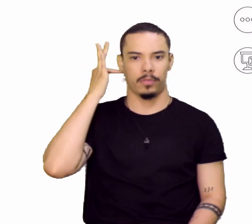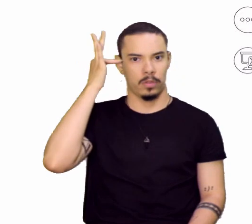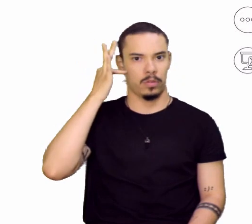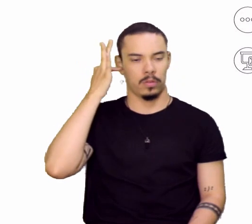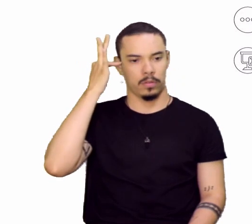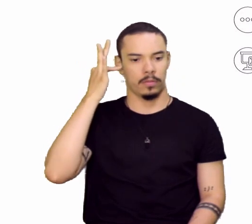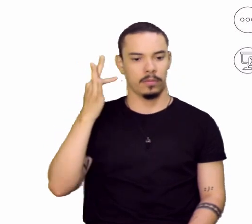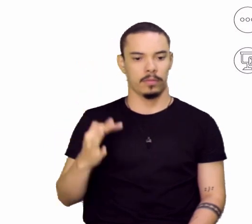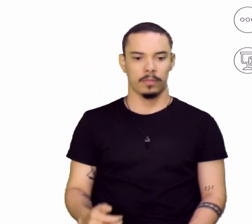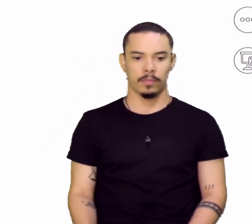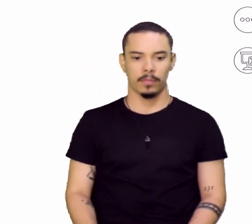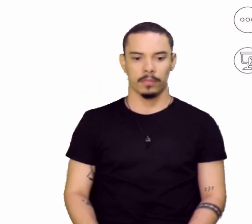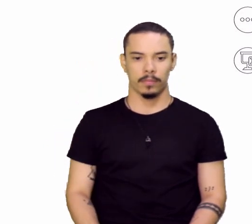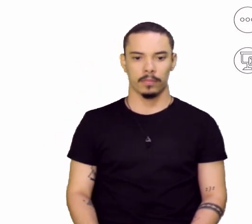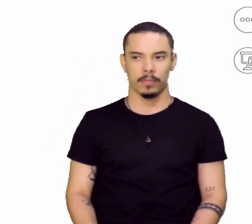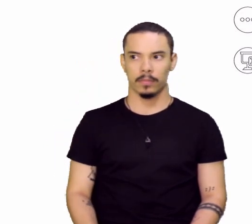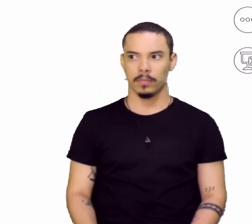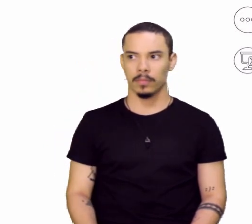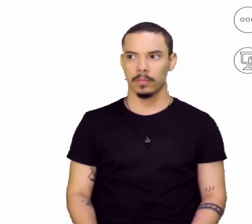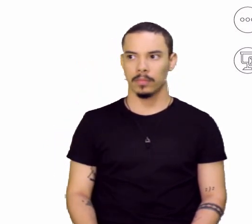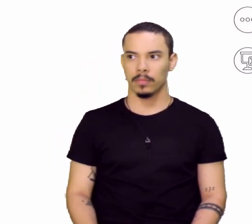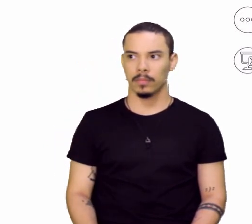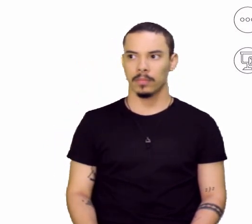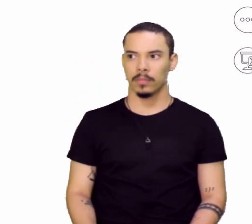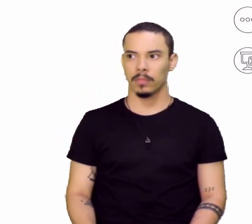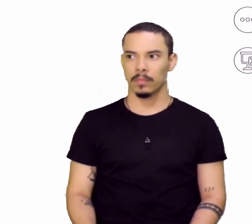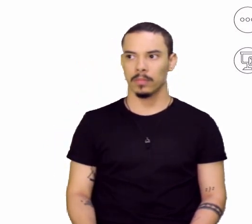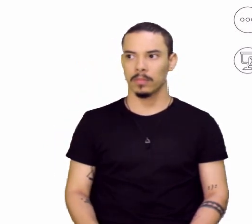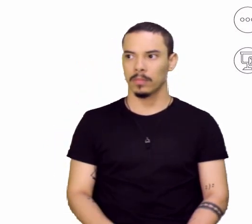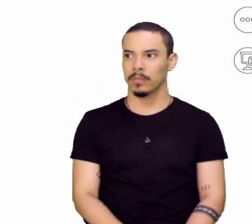filósofo. Opa, desculpa.